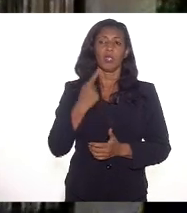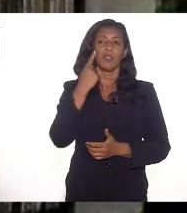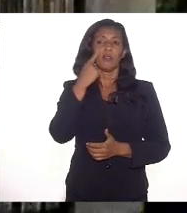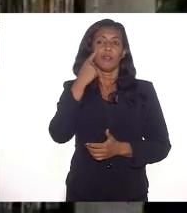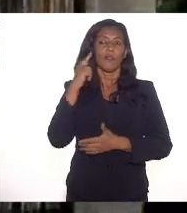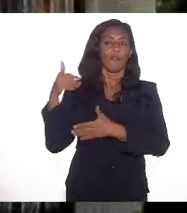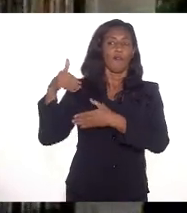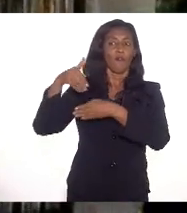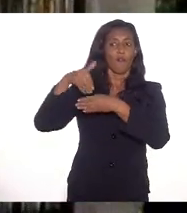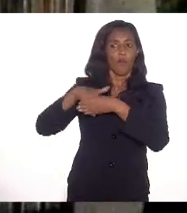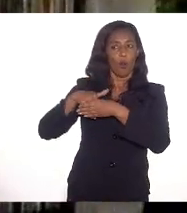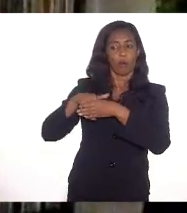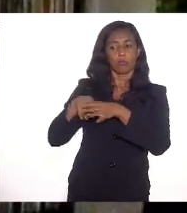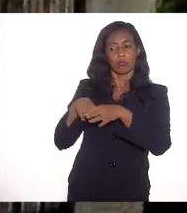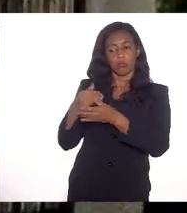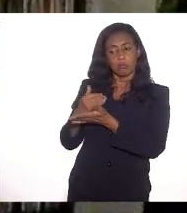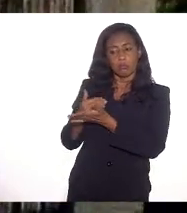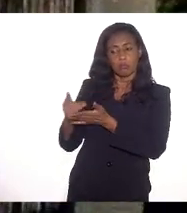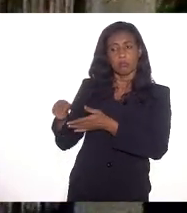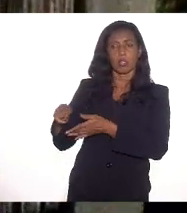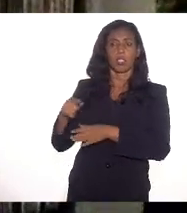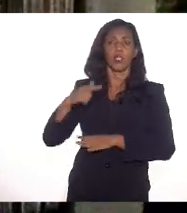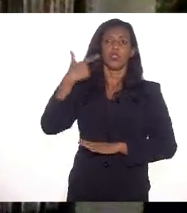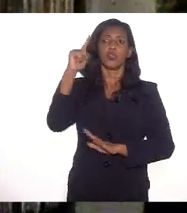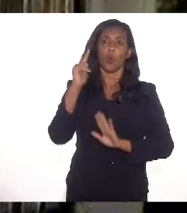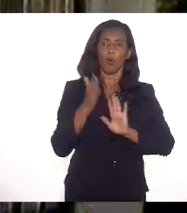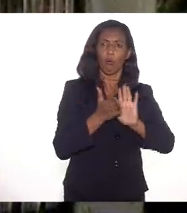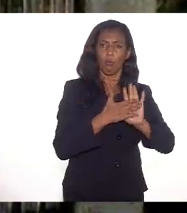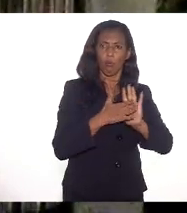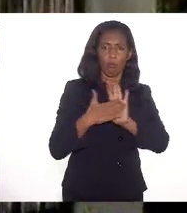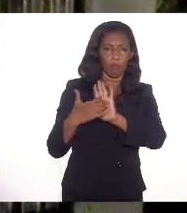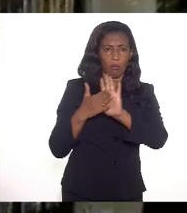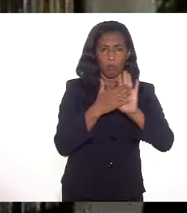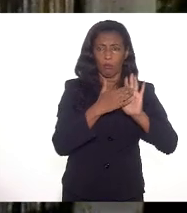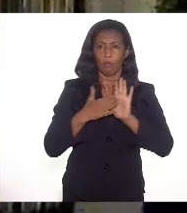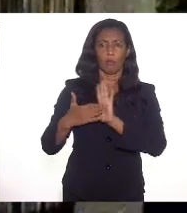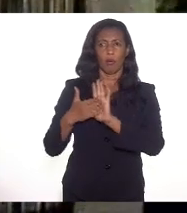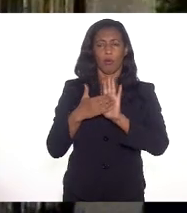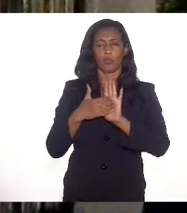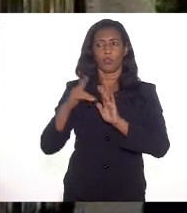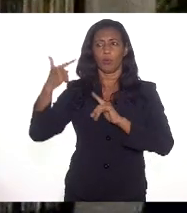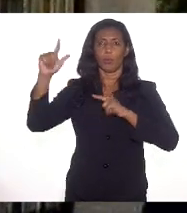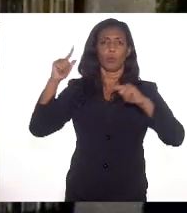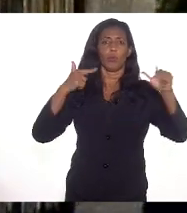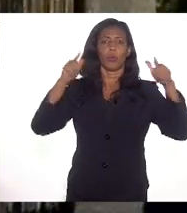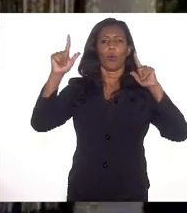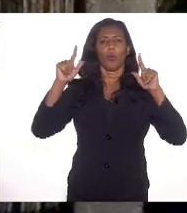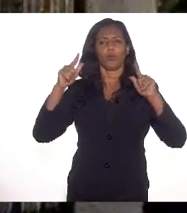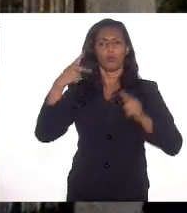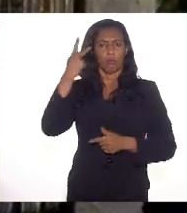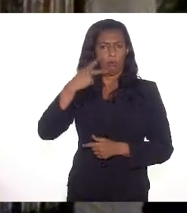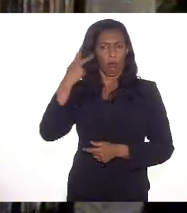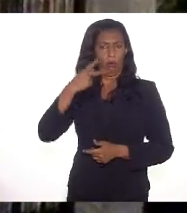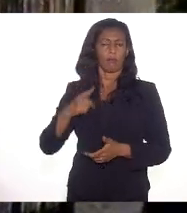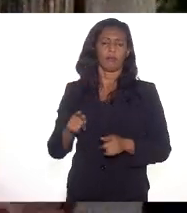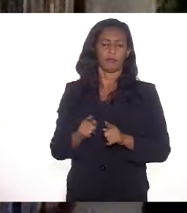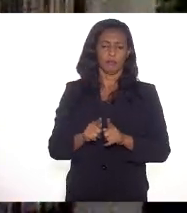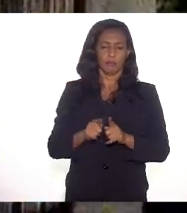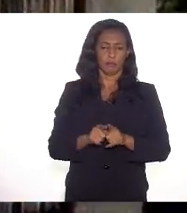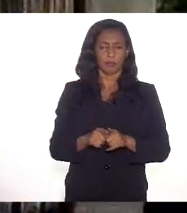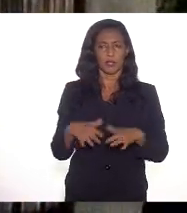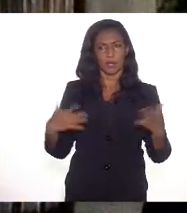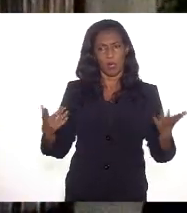a partir delas e de outras propostas apresentadas por outros parlamentares. Então,